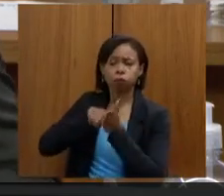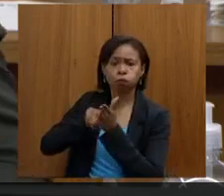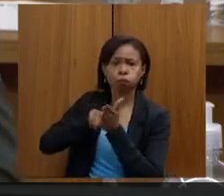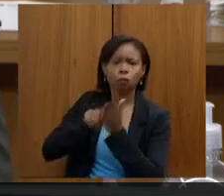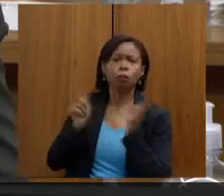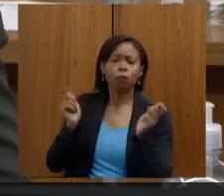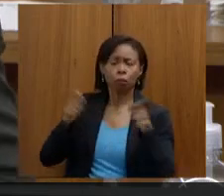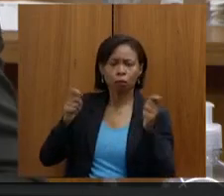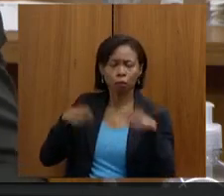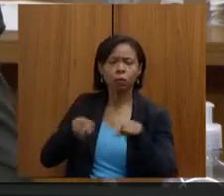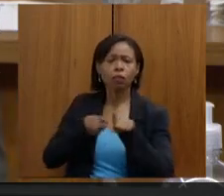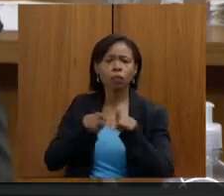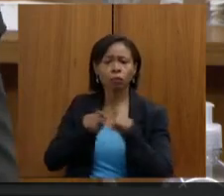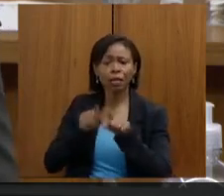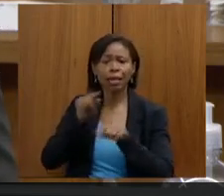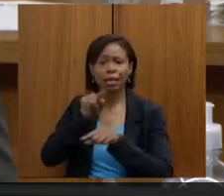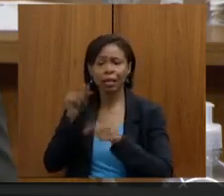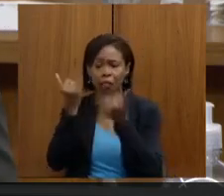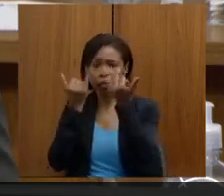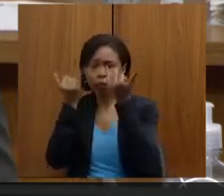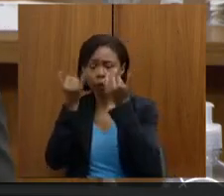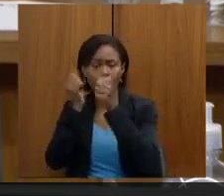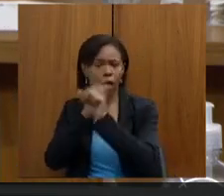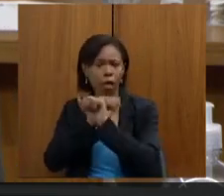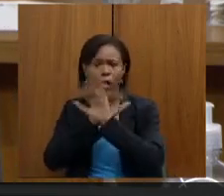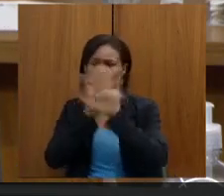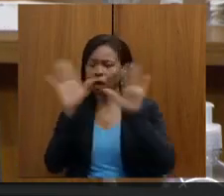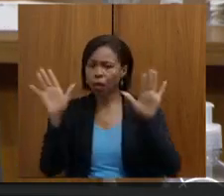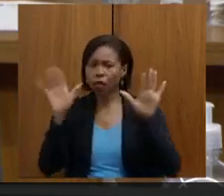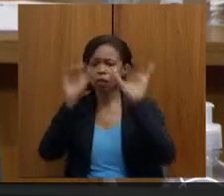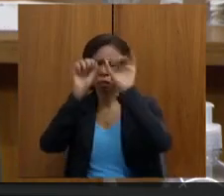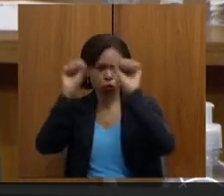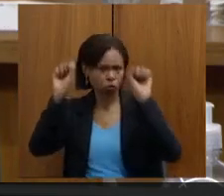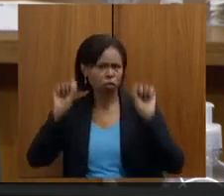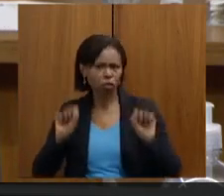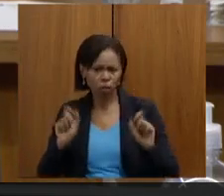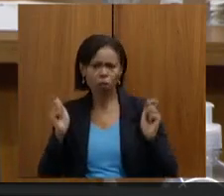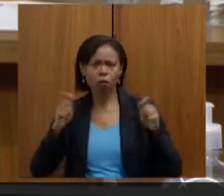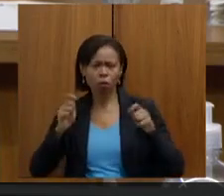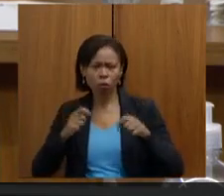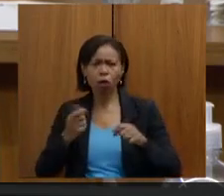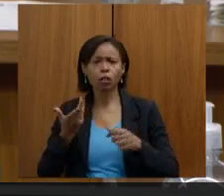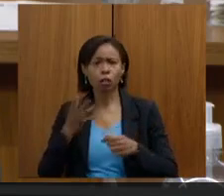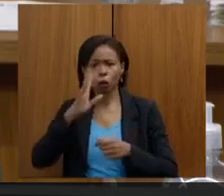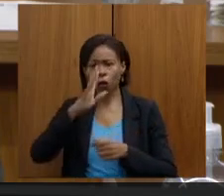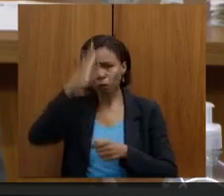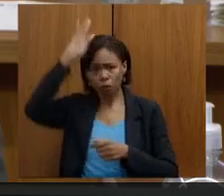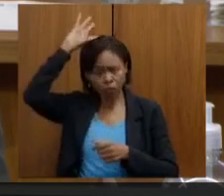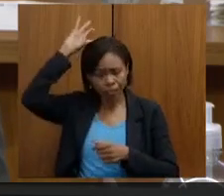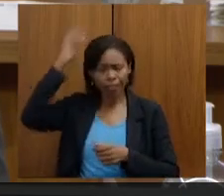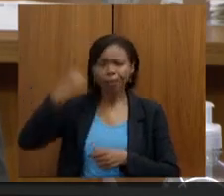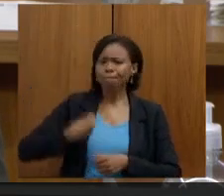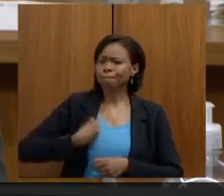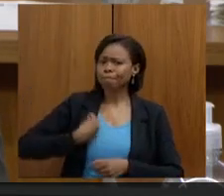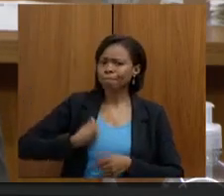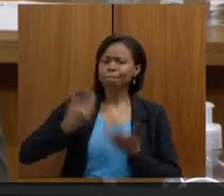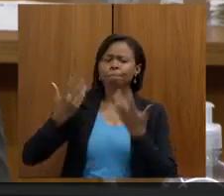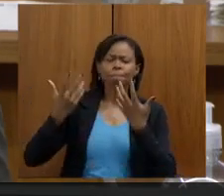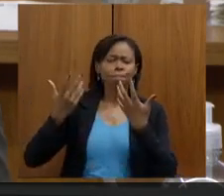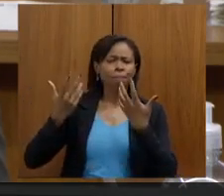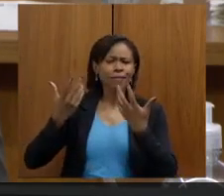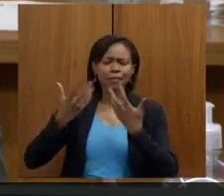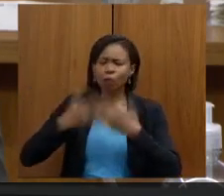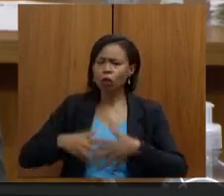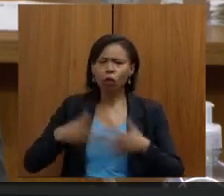integração e transparência dessas informações e de dados Corpo de Bombeiros participa ativamente e